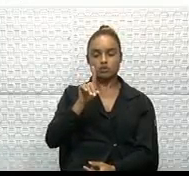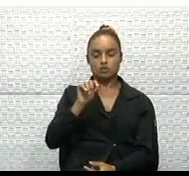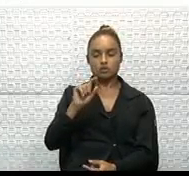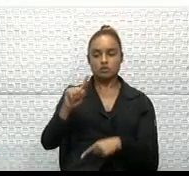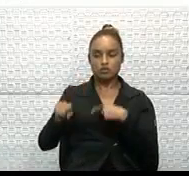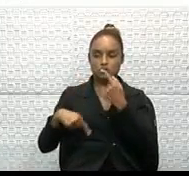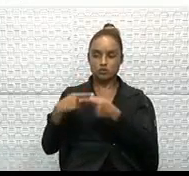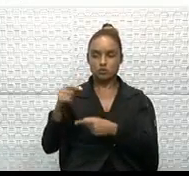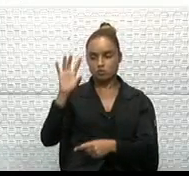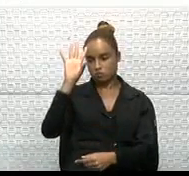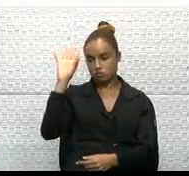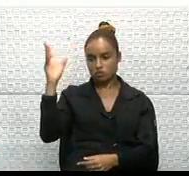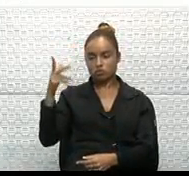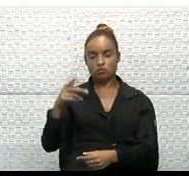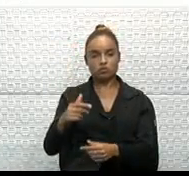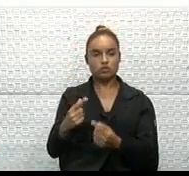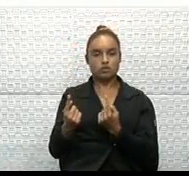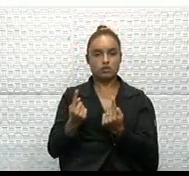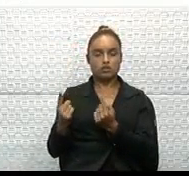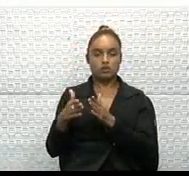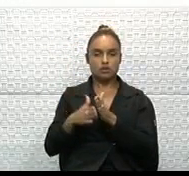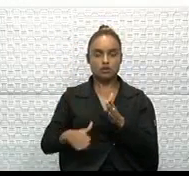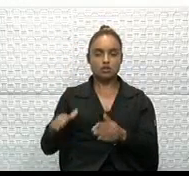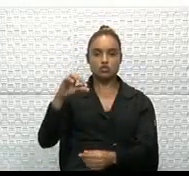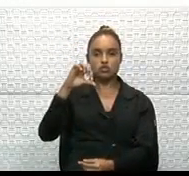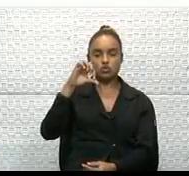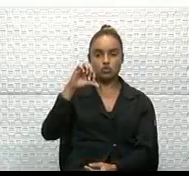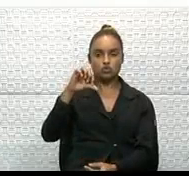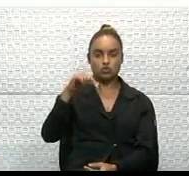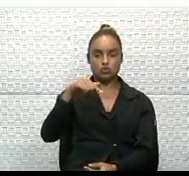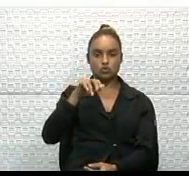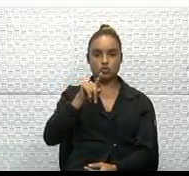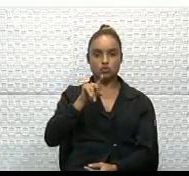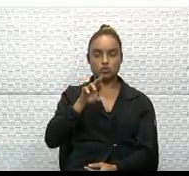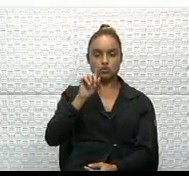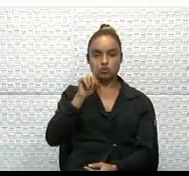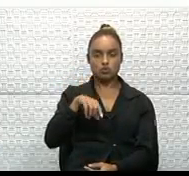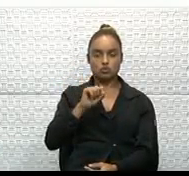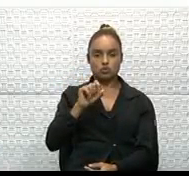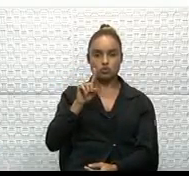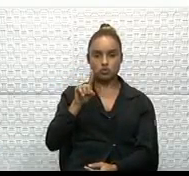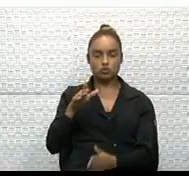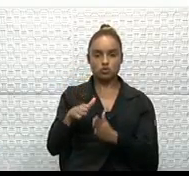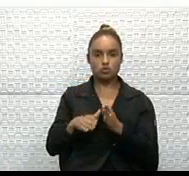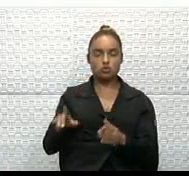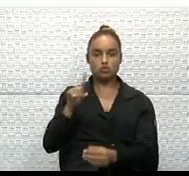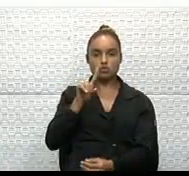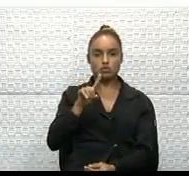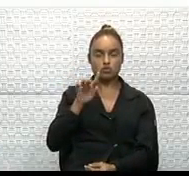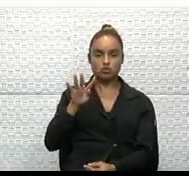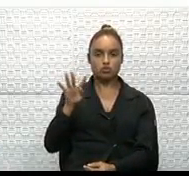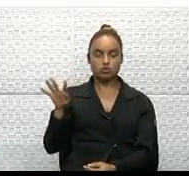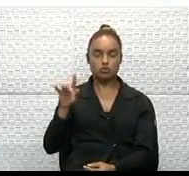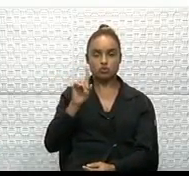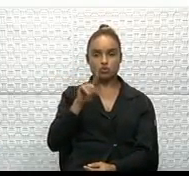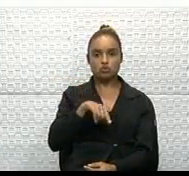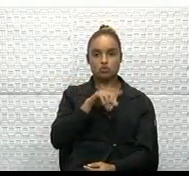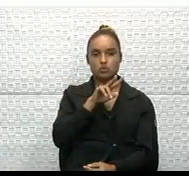Depois nós resolvemos cada uma dessas partes. 9 ao quadrado, 81. 12 ao quadrado, 144. 15 ao